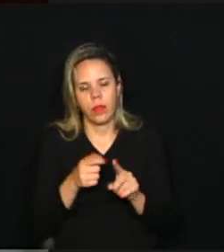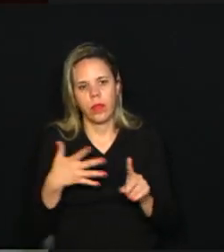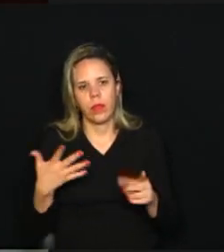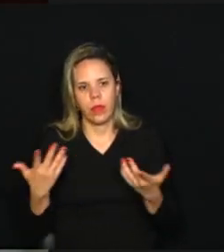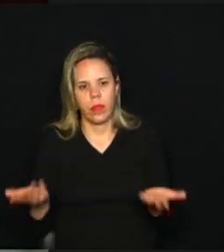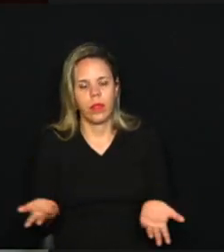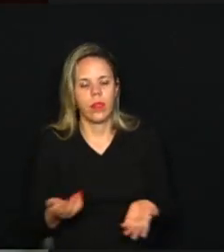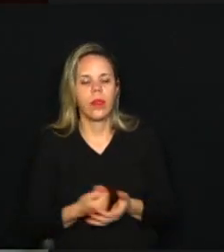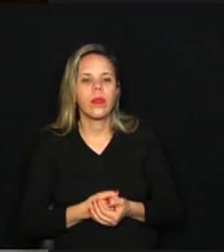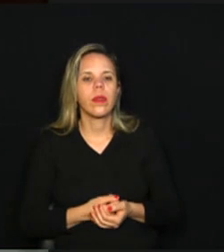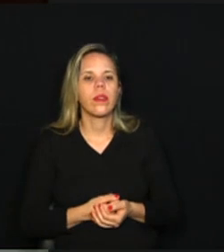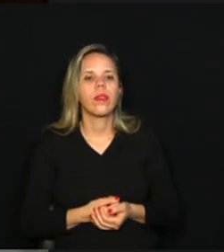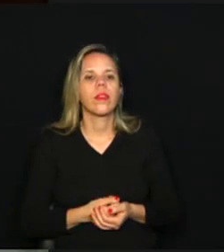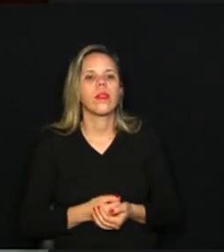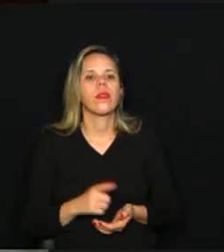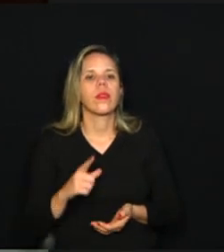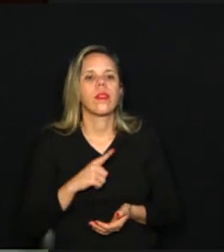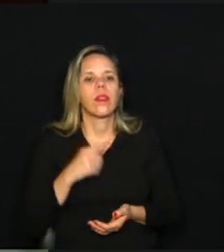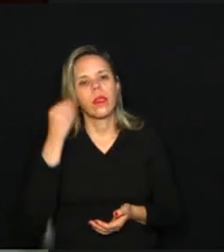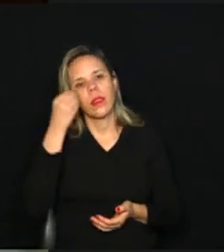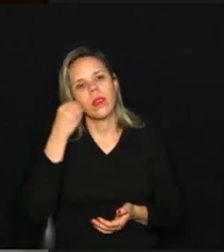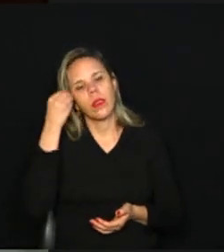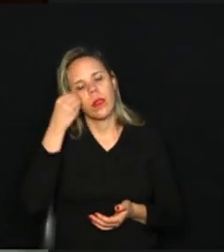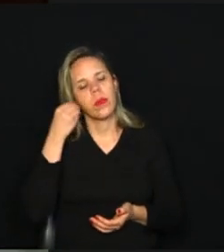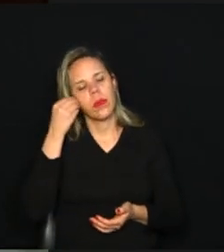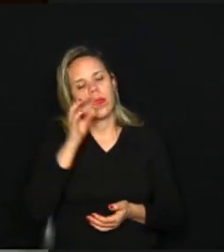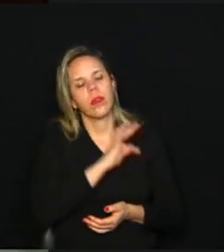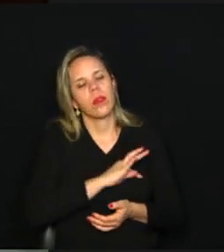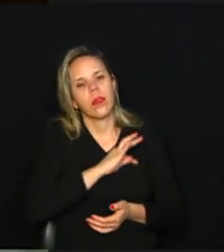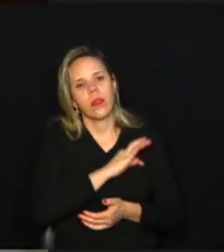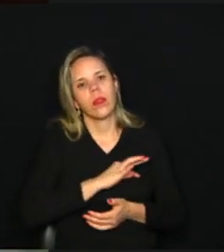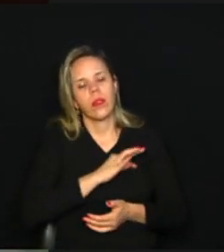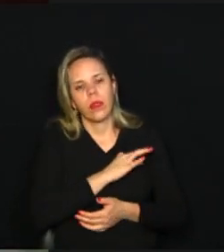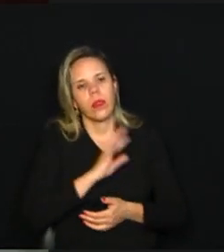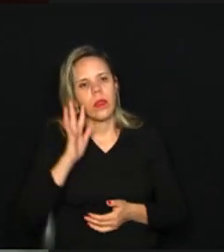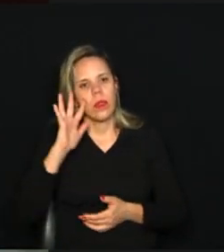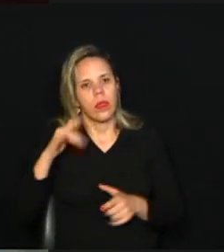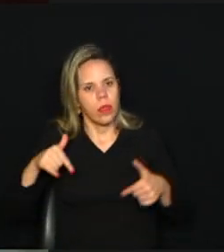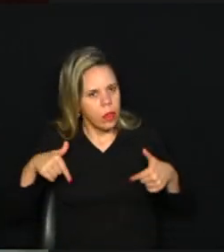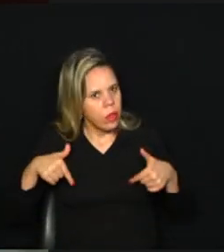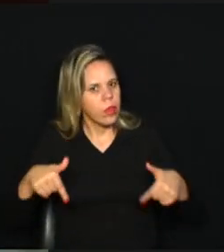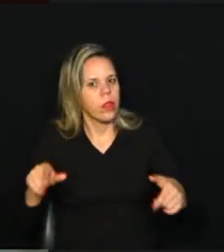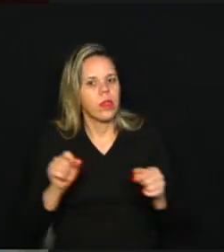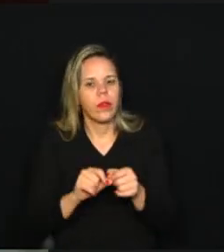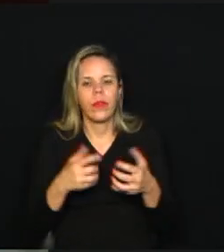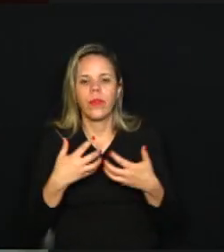que tem os subsídios técnicos dos resultados das ações que foram feitas.